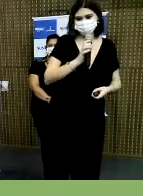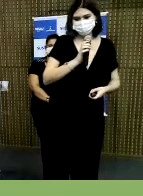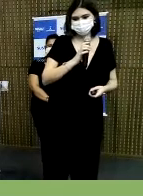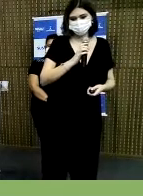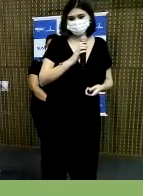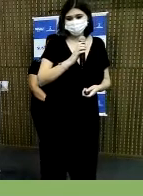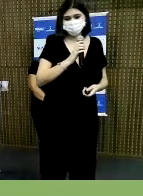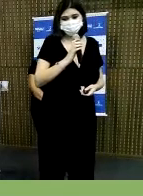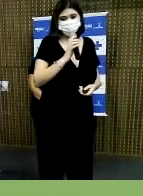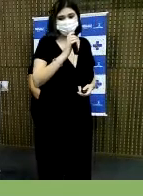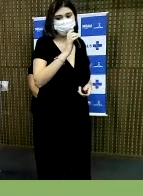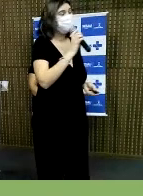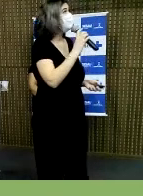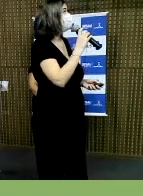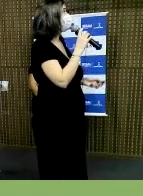SUS.